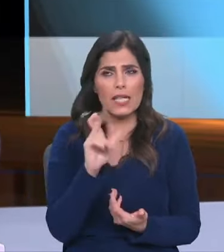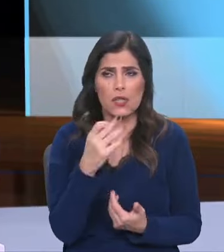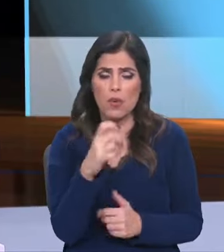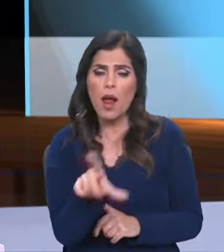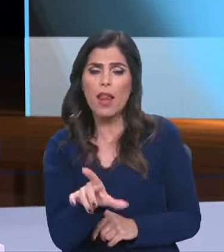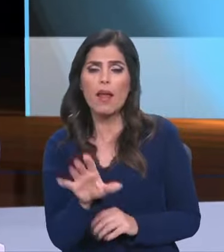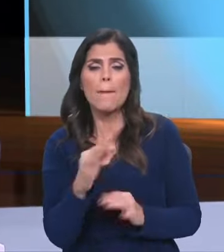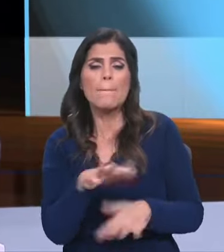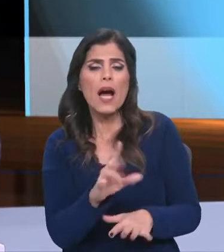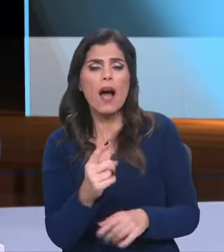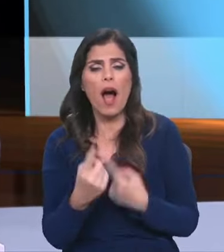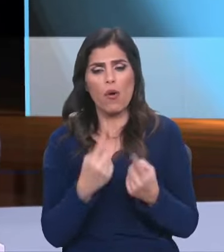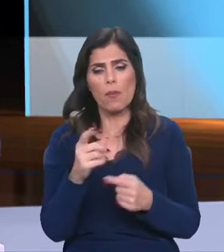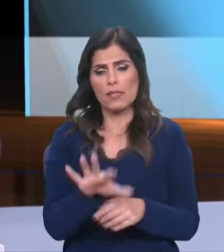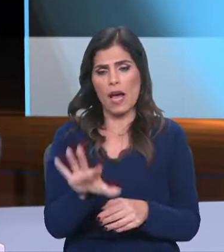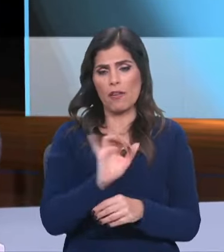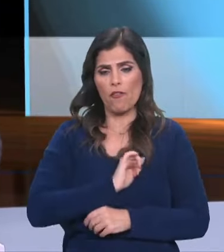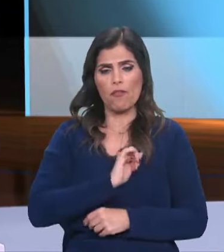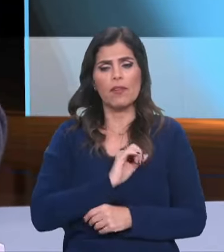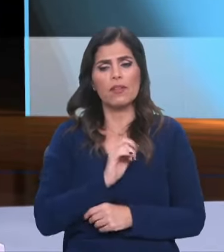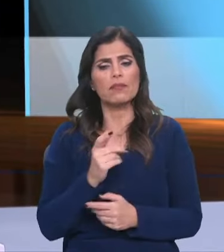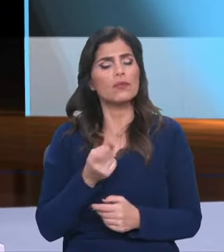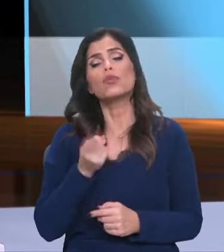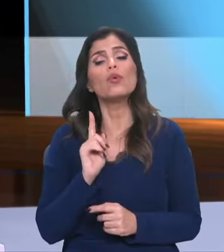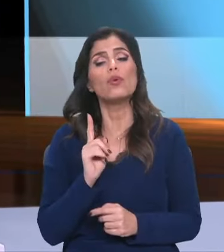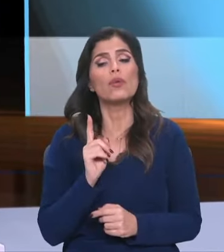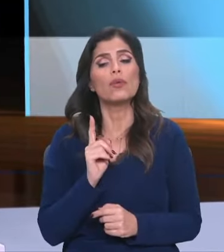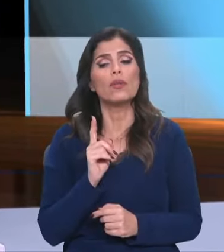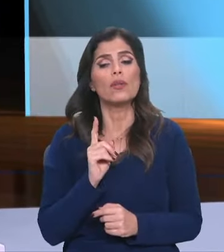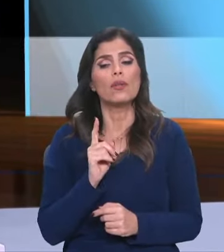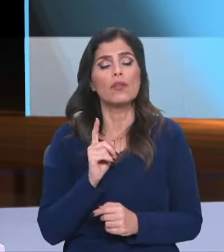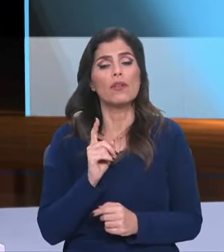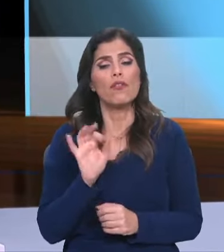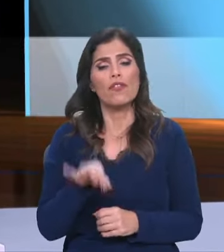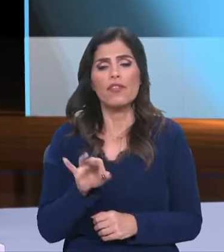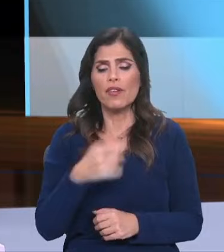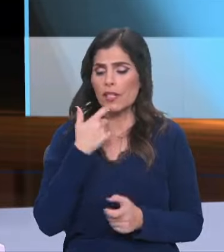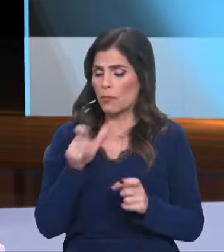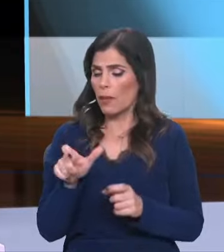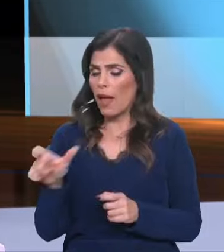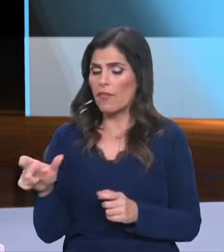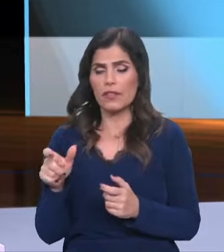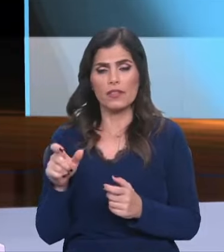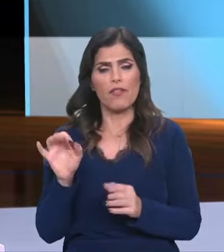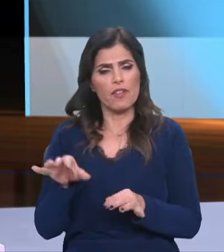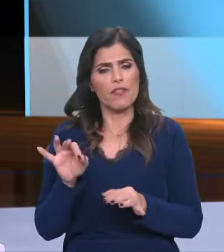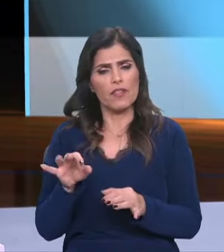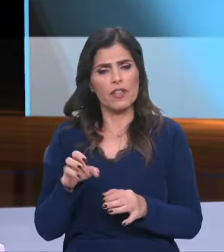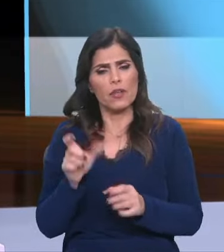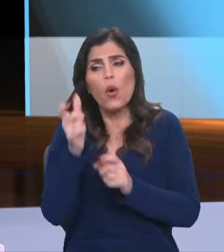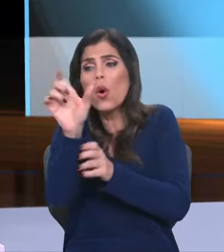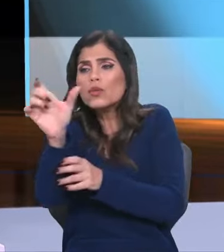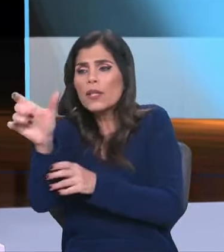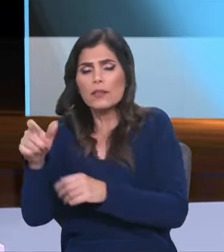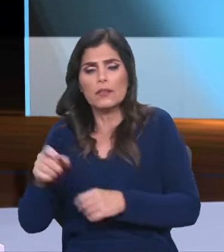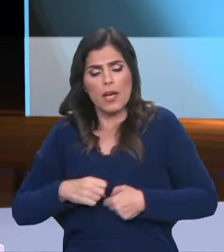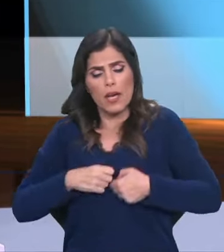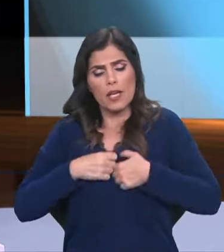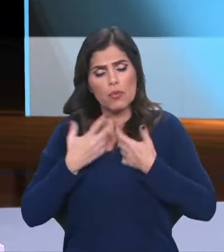não são racionais, não se esgotam nas palavras, nos conceitos. São emoções, são sentimentos,